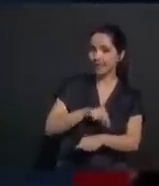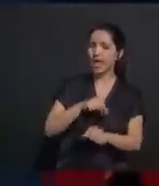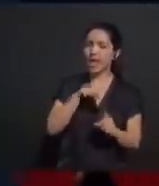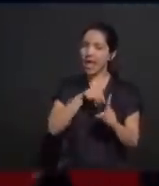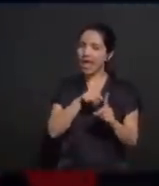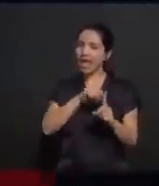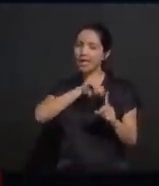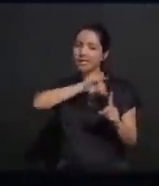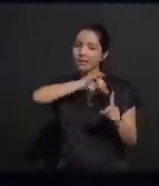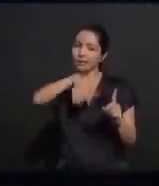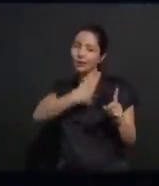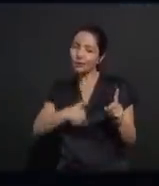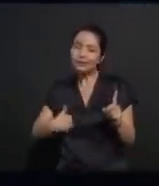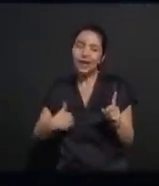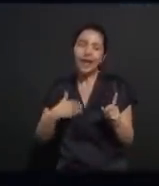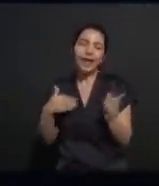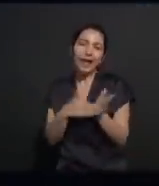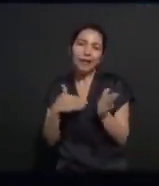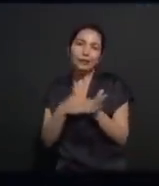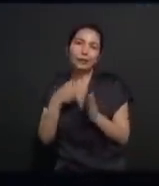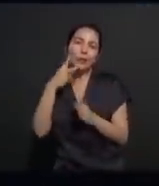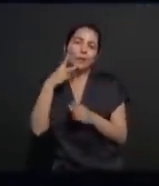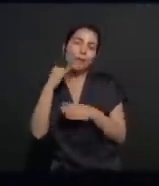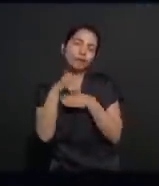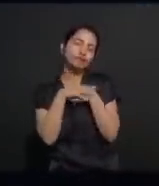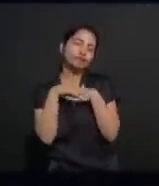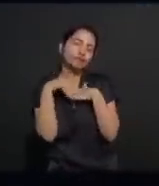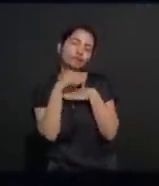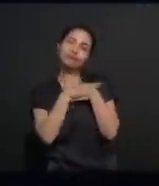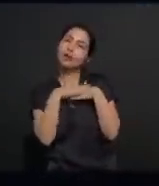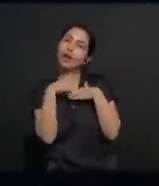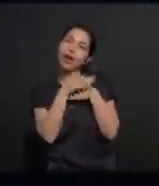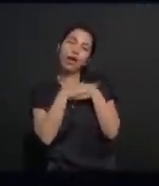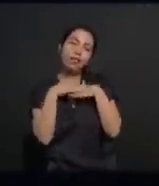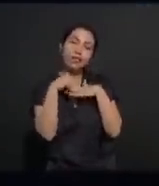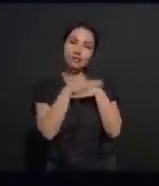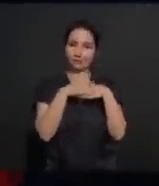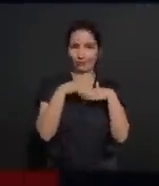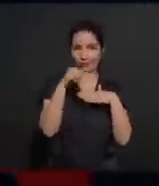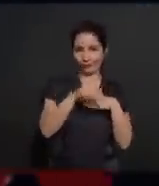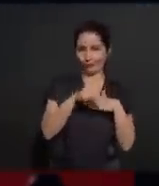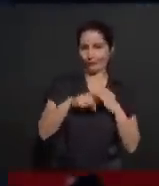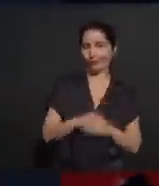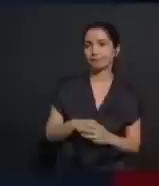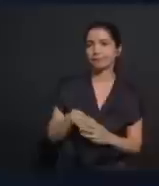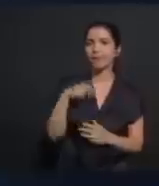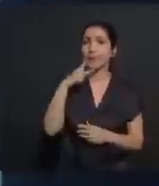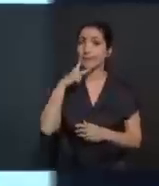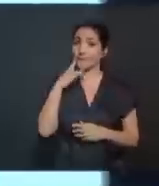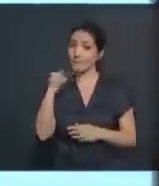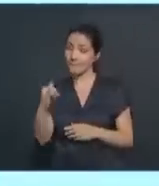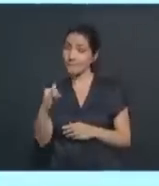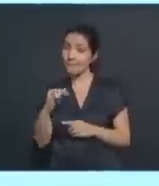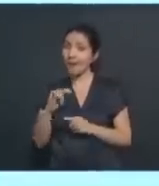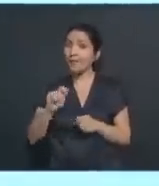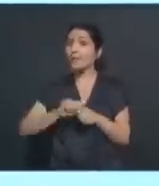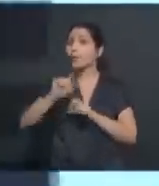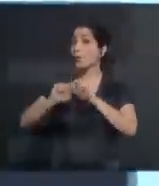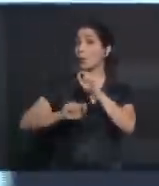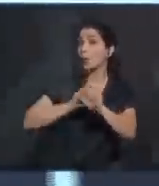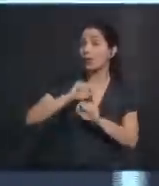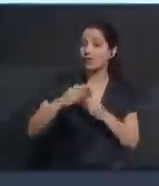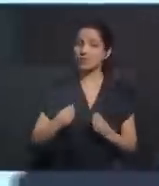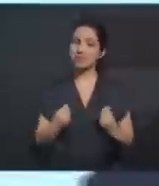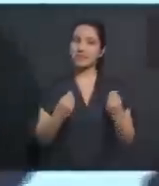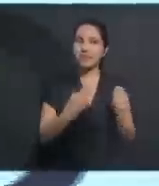mais novo, era o querido. Era o queridinho, né? E o pai dele fez um negócio para piorar. Deu a